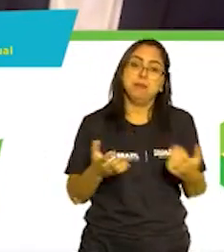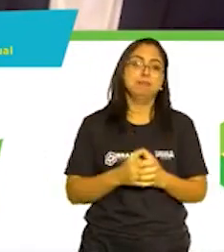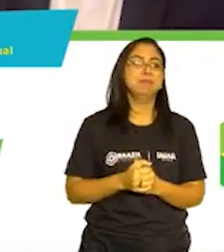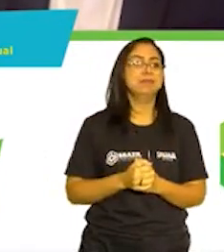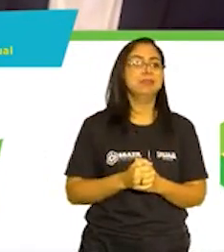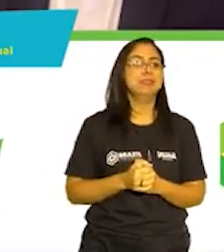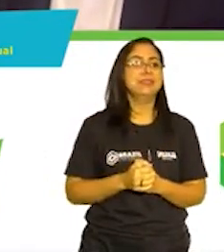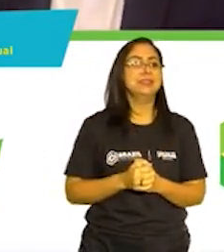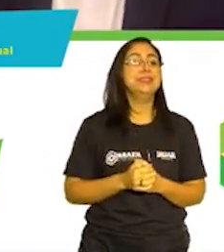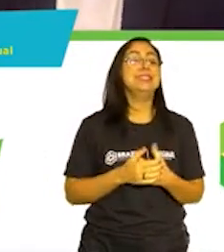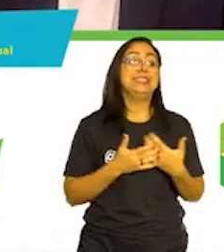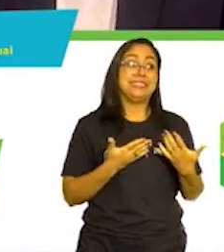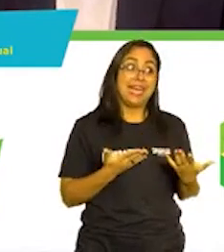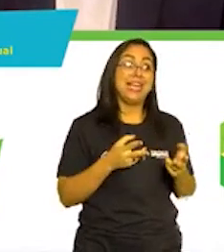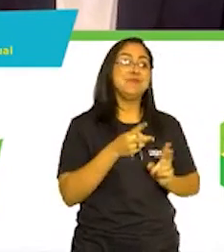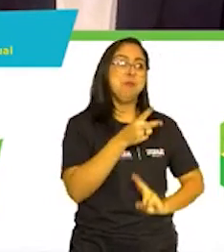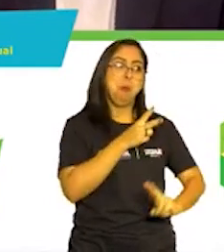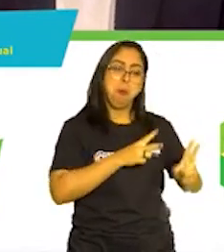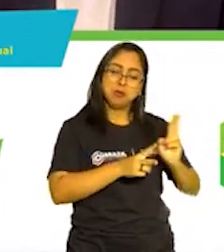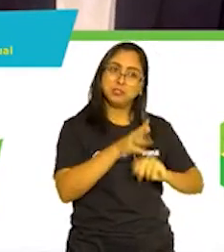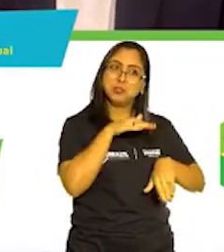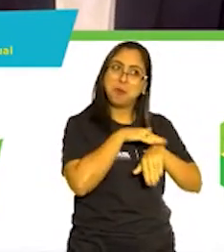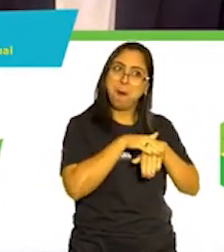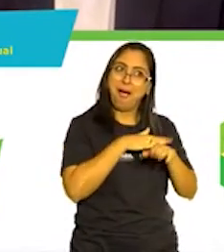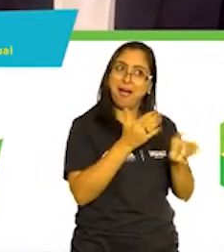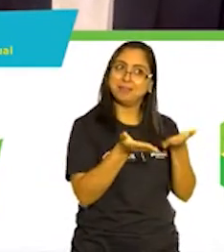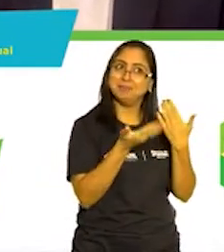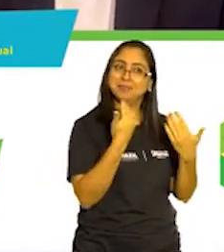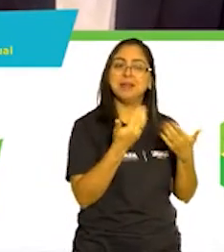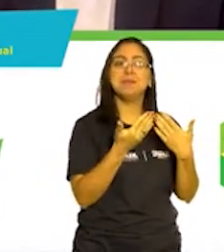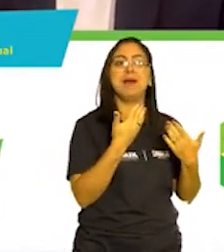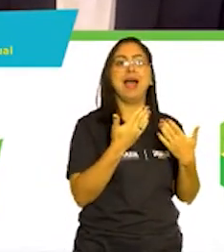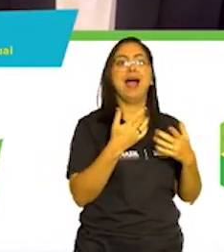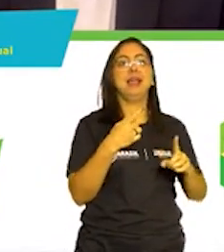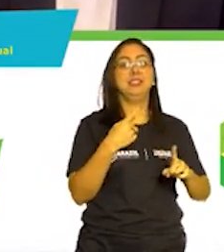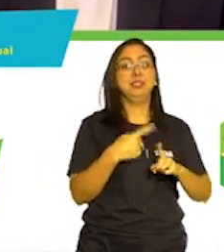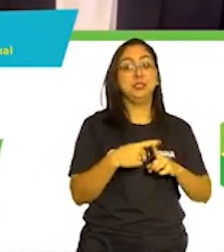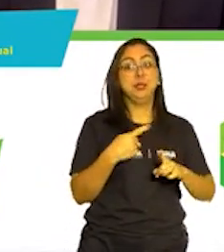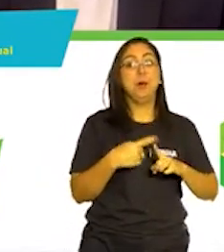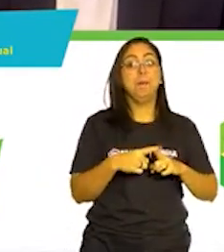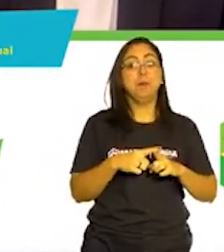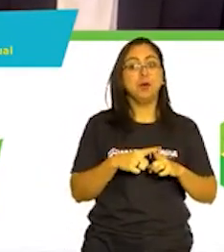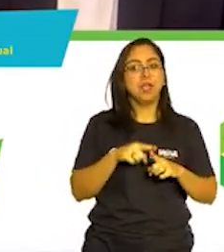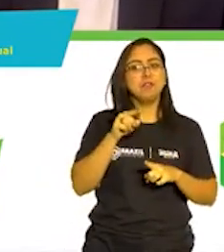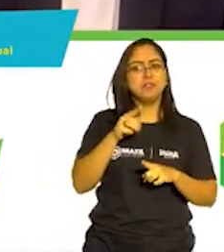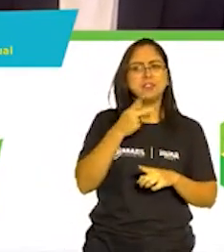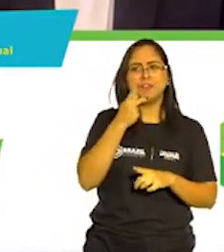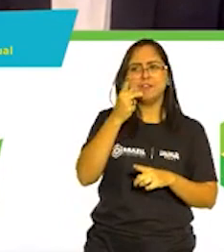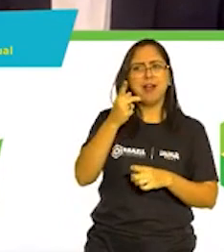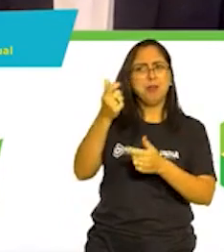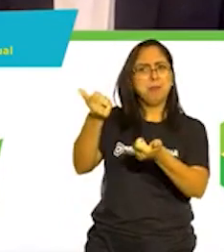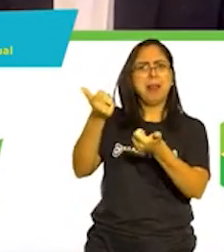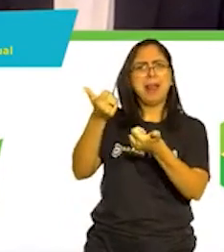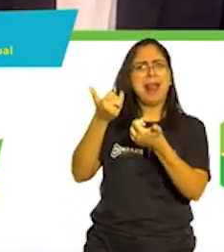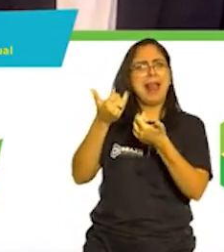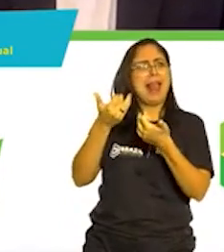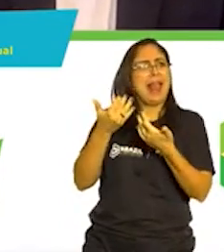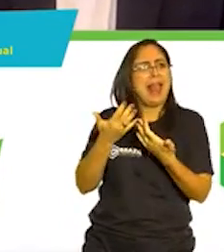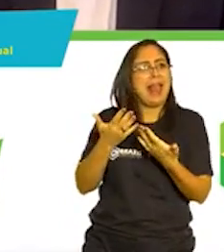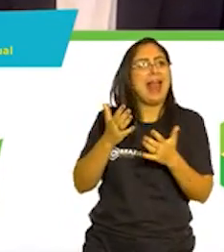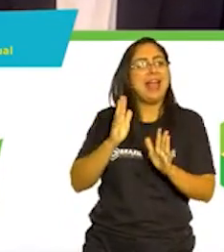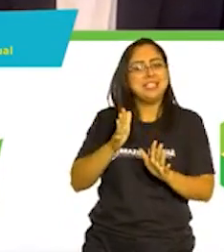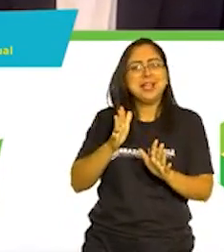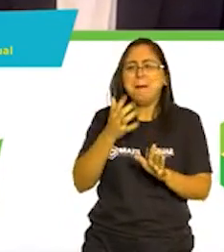esse debate. Mansueto, tudo que você disse já tem esse jeitão de consideração final. Estou vendo aqui que nós temos apenas